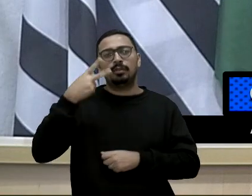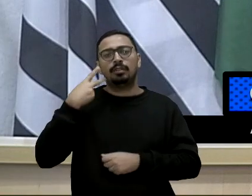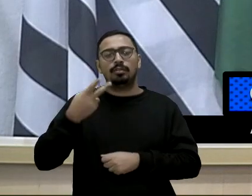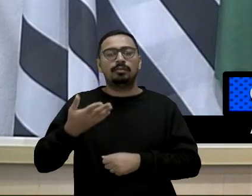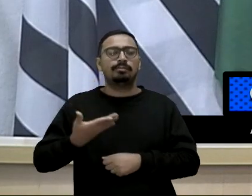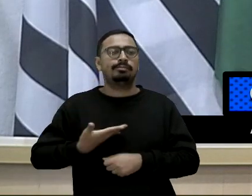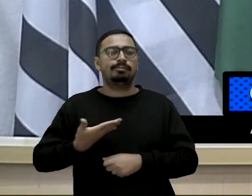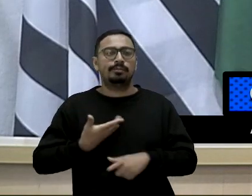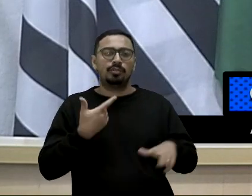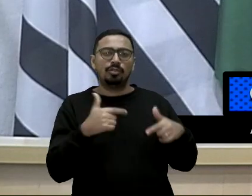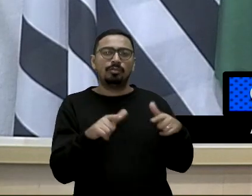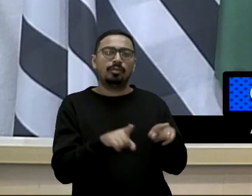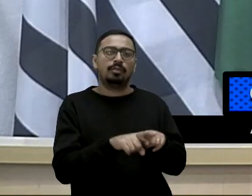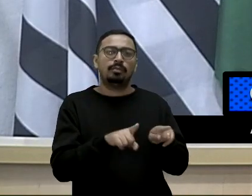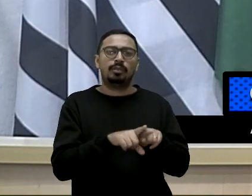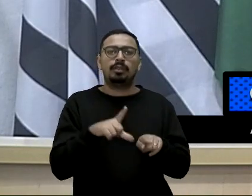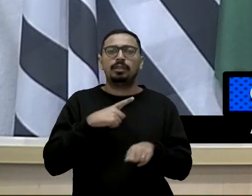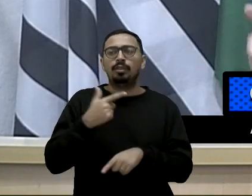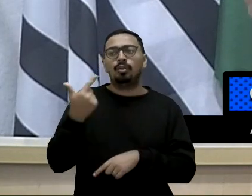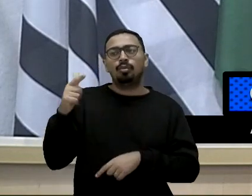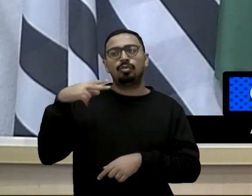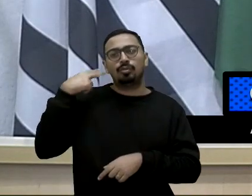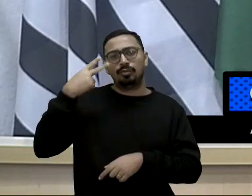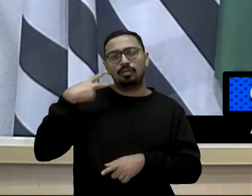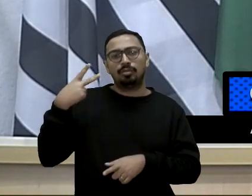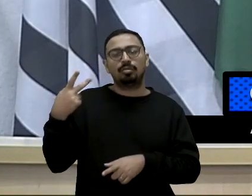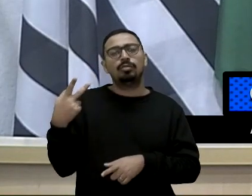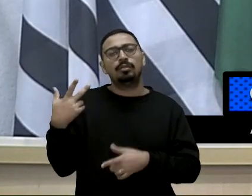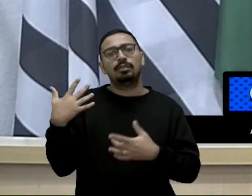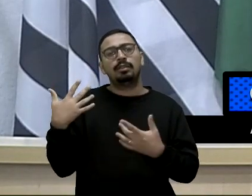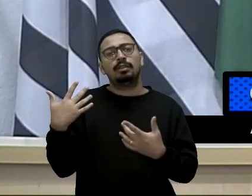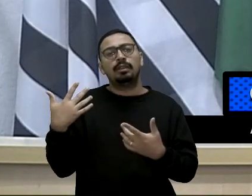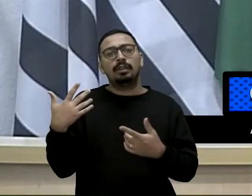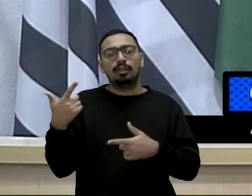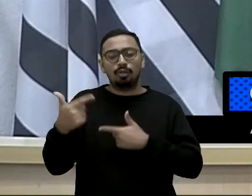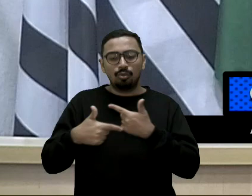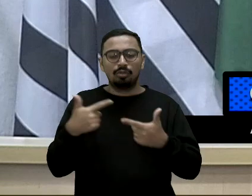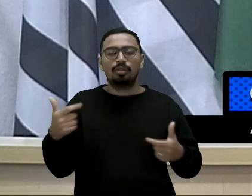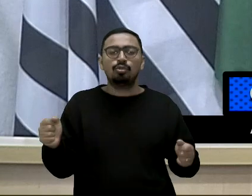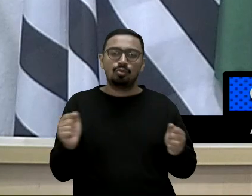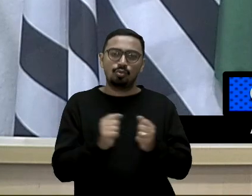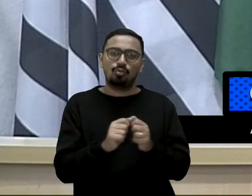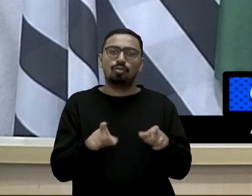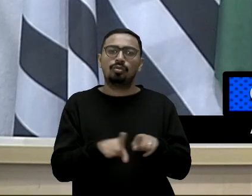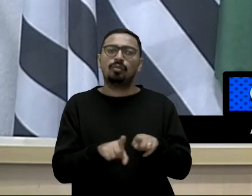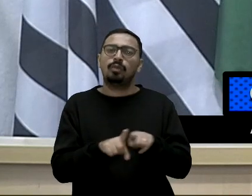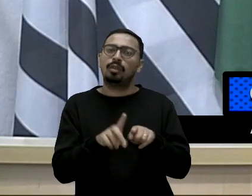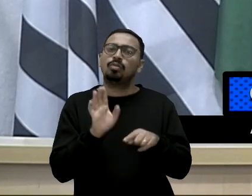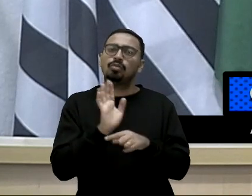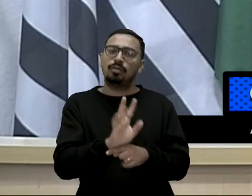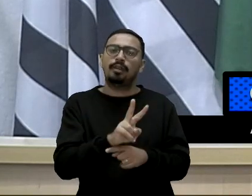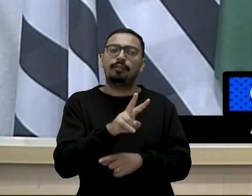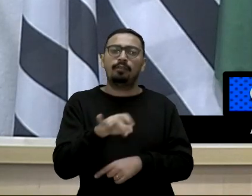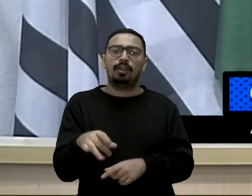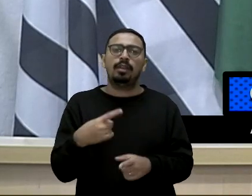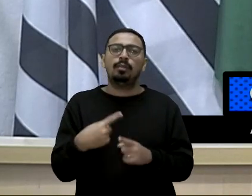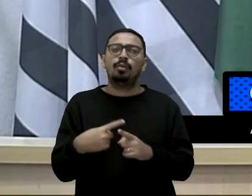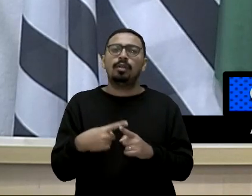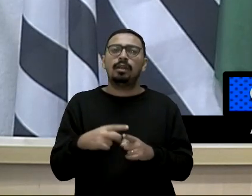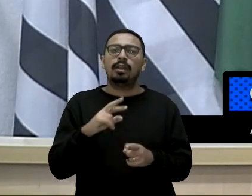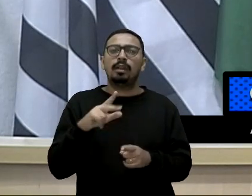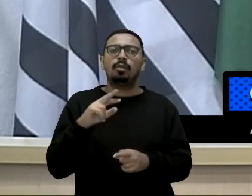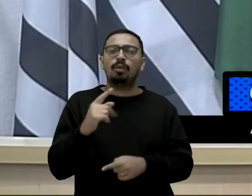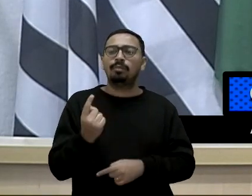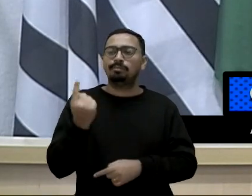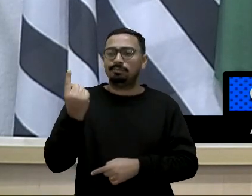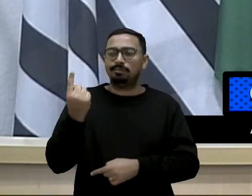colegas. Tem outros vereadores também que abraçam a causa, que a gente vai, vamos ajudar. Porque não é uma causa só de